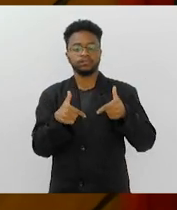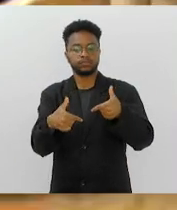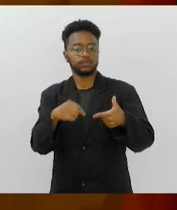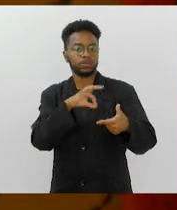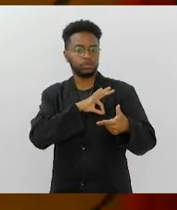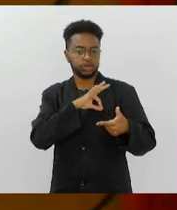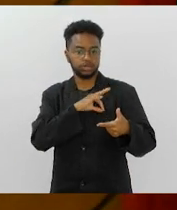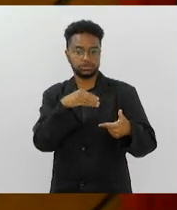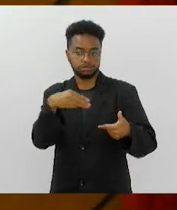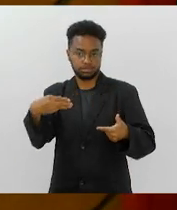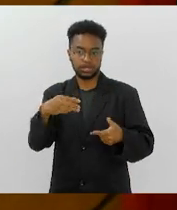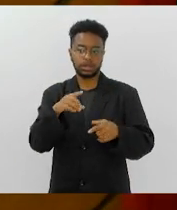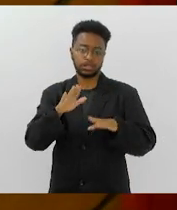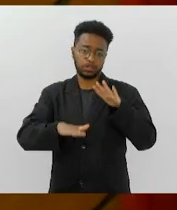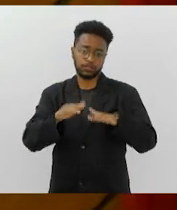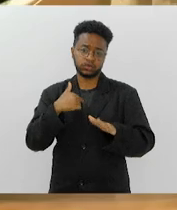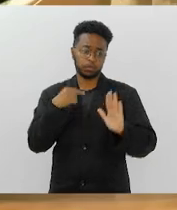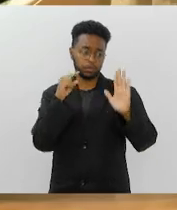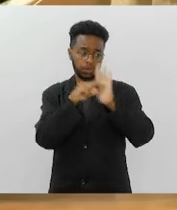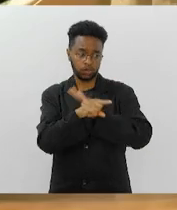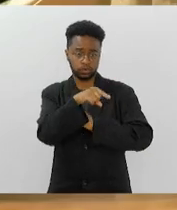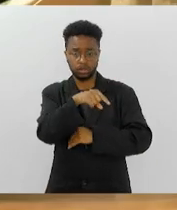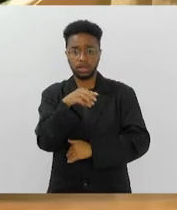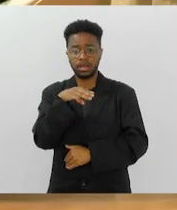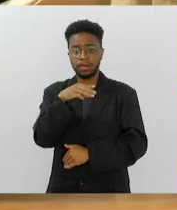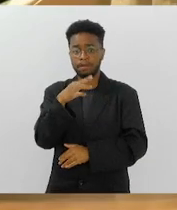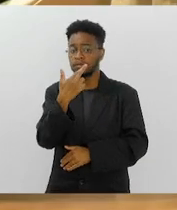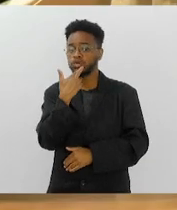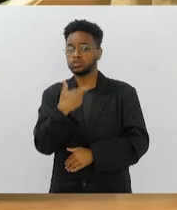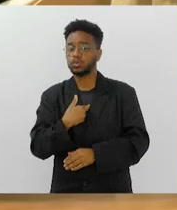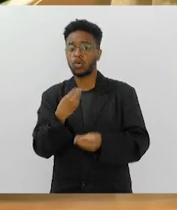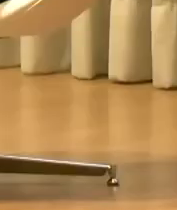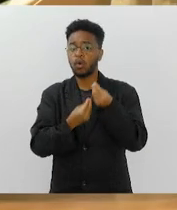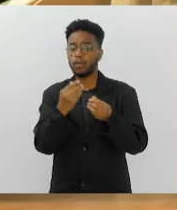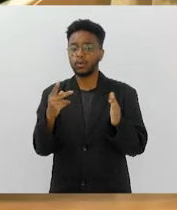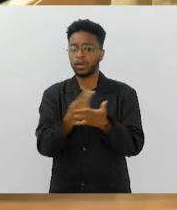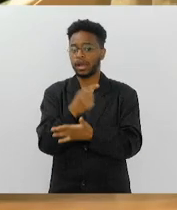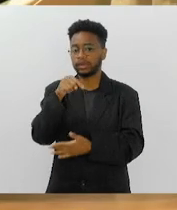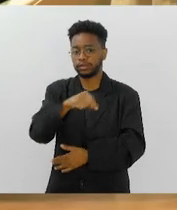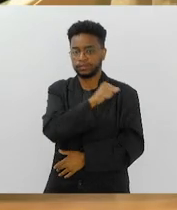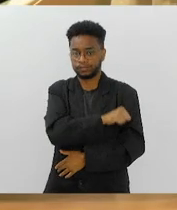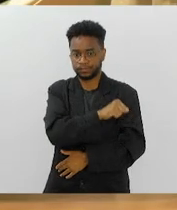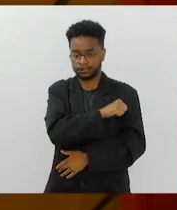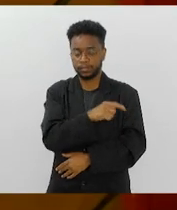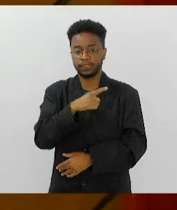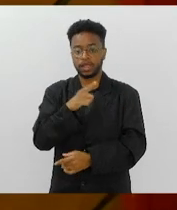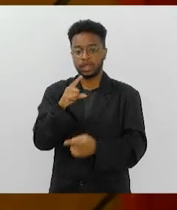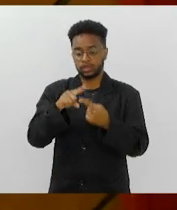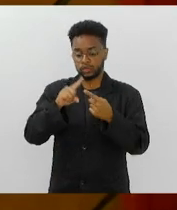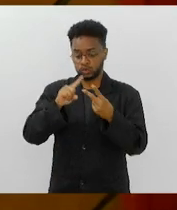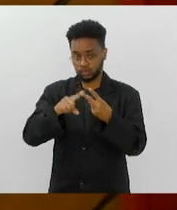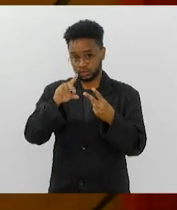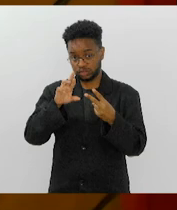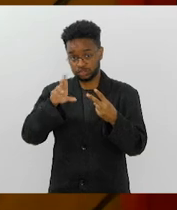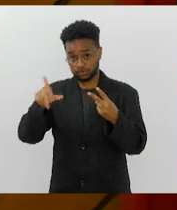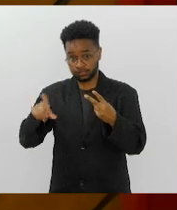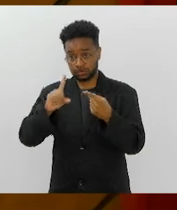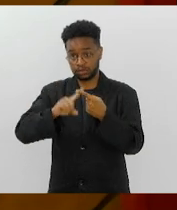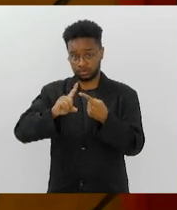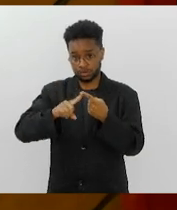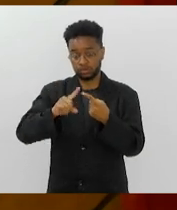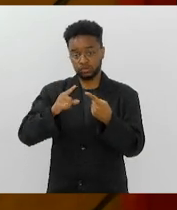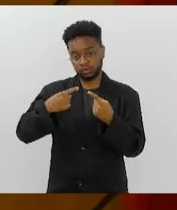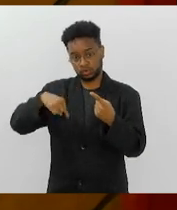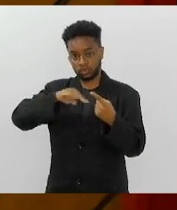uma pergunta depois até para o major responder como é que isso está sendo tratado no Rio de Janeiro. Duas ações distintas. A primeira, conosco.